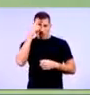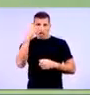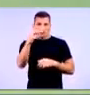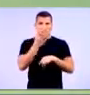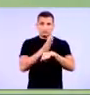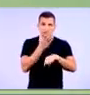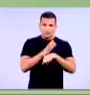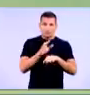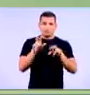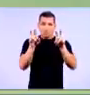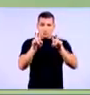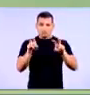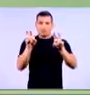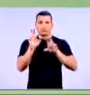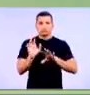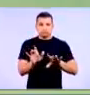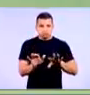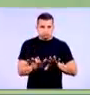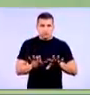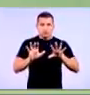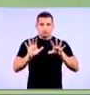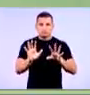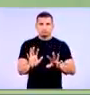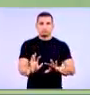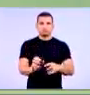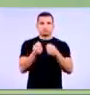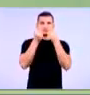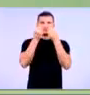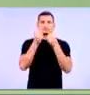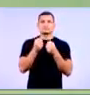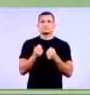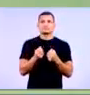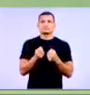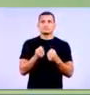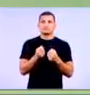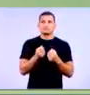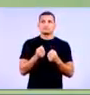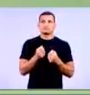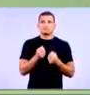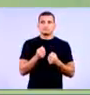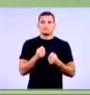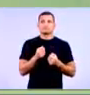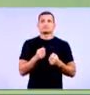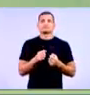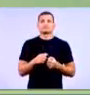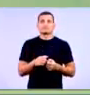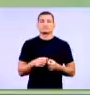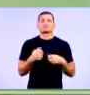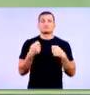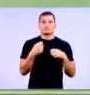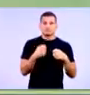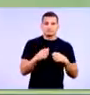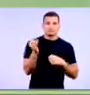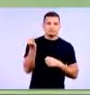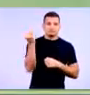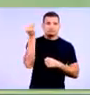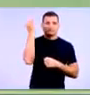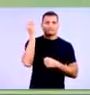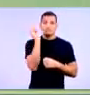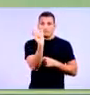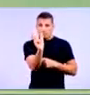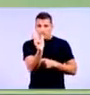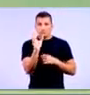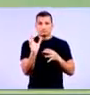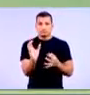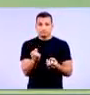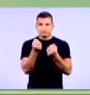no computador, salva. Olha, vou circular isso aqui várias vezes. Vou colocar